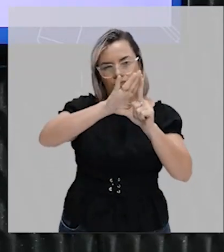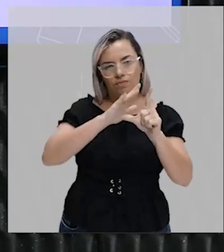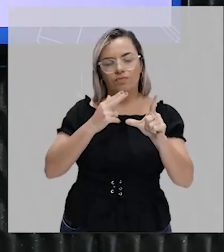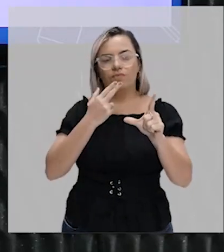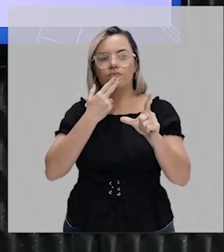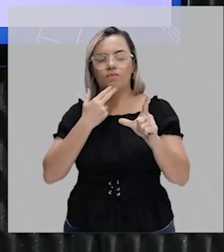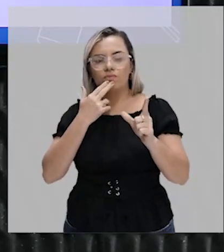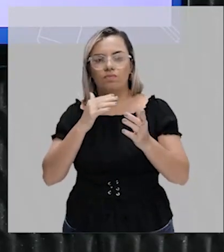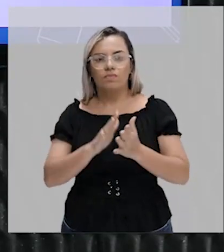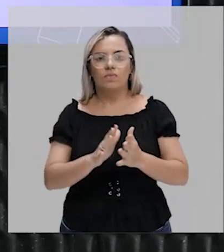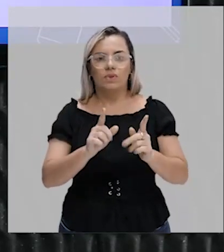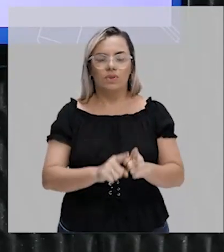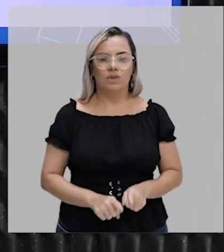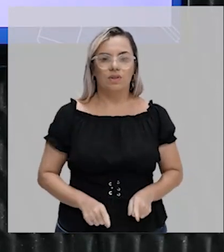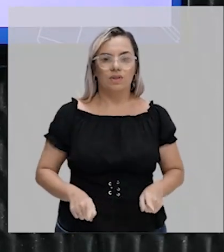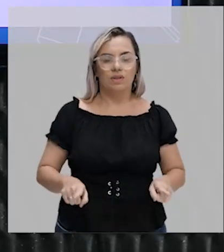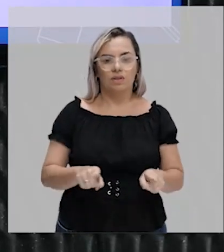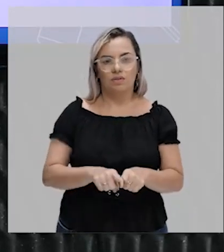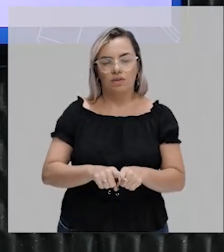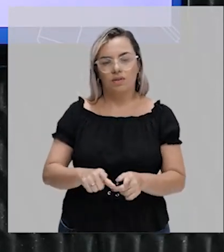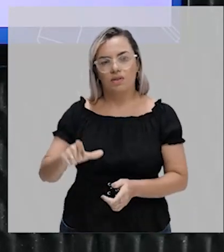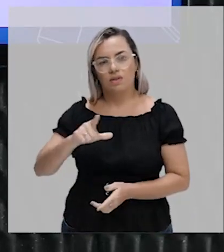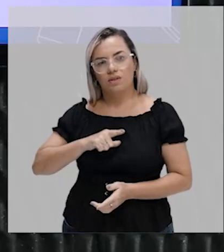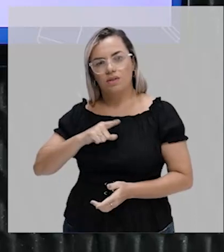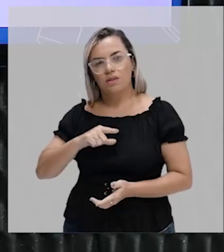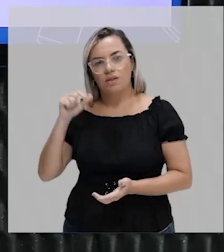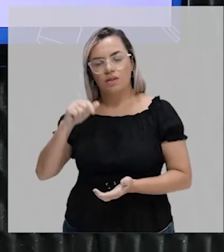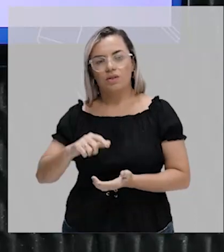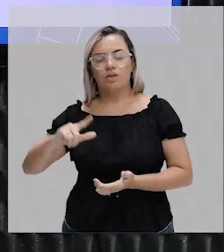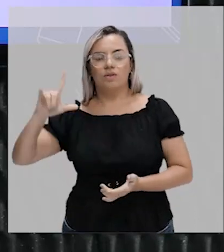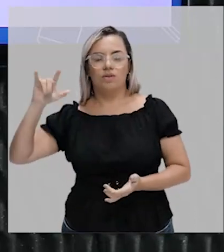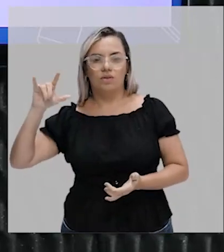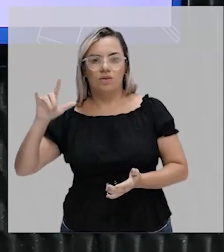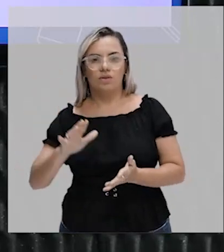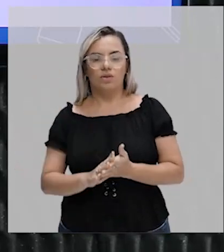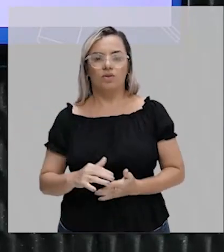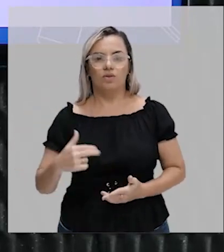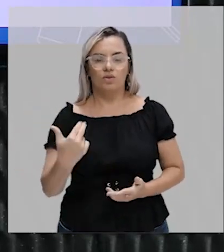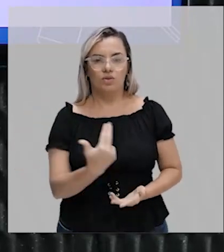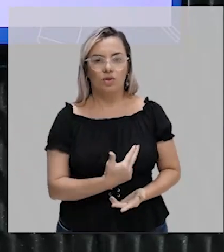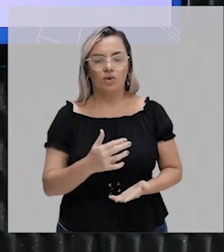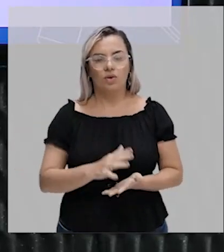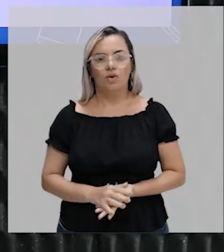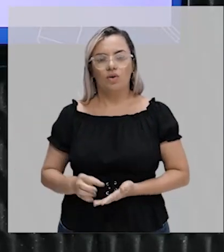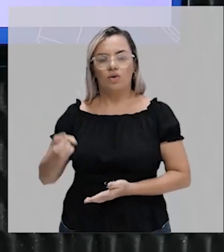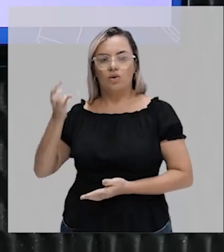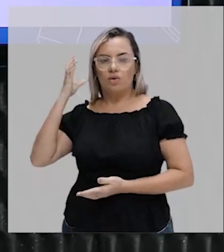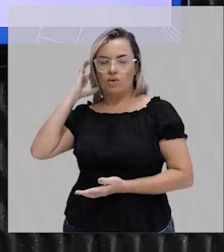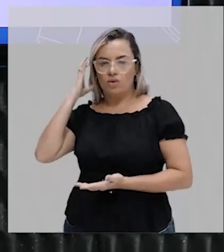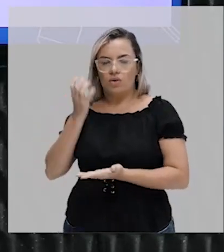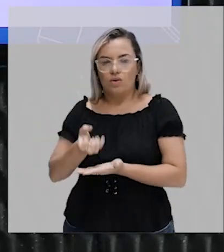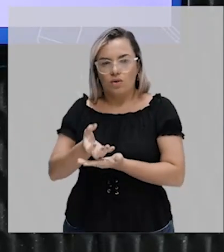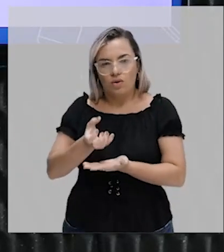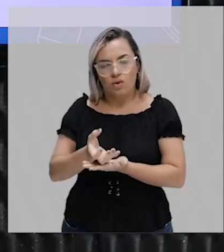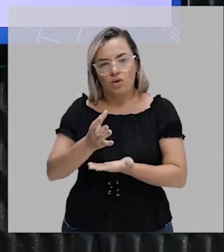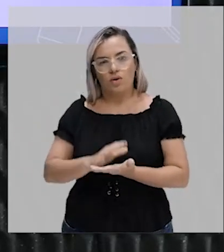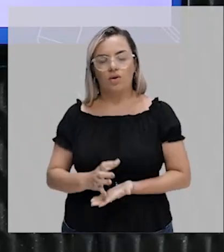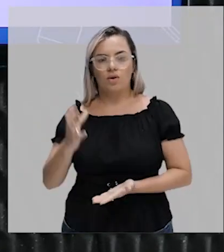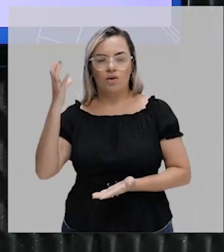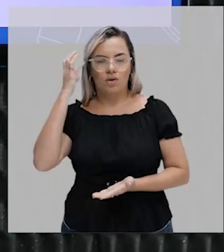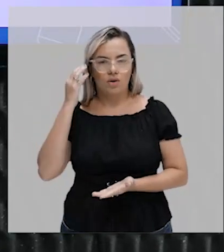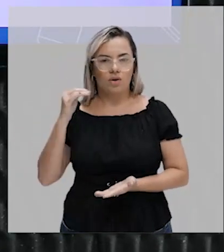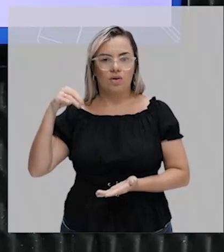Dias. Tem também no Instagram, tá certo? Também os nossos podcasts pela Rádio Timbira e também